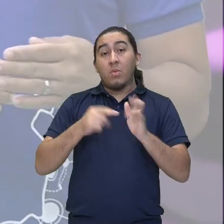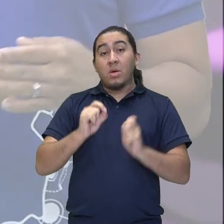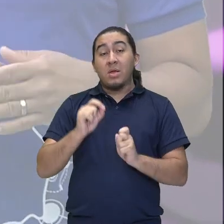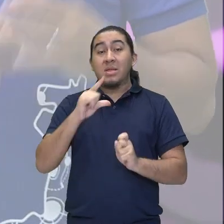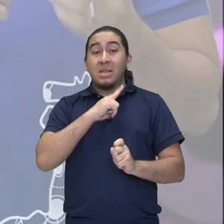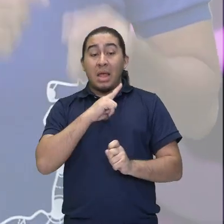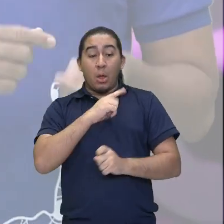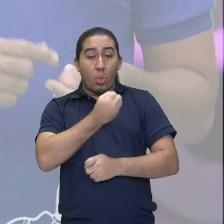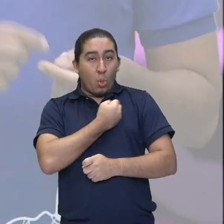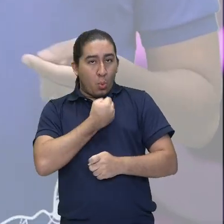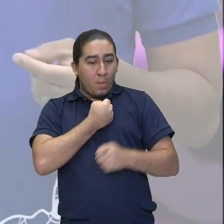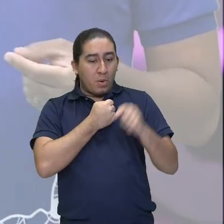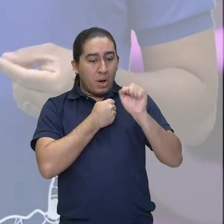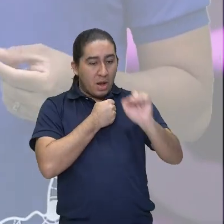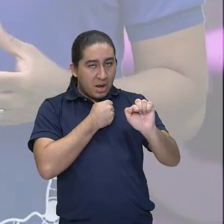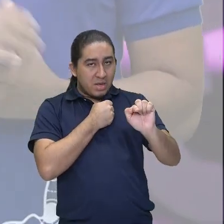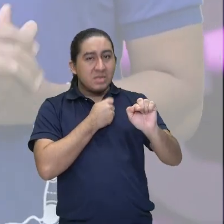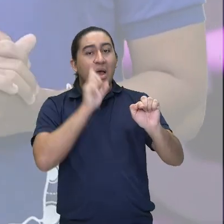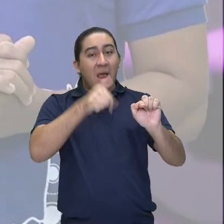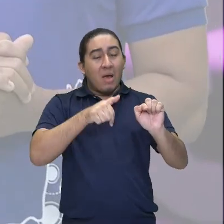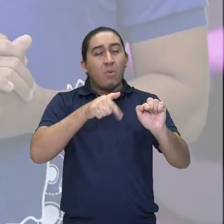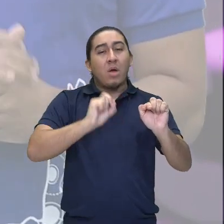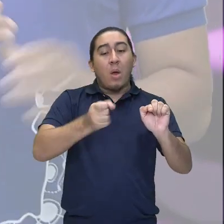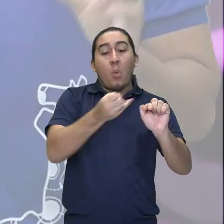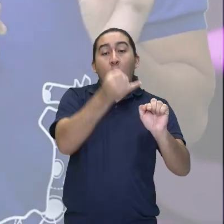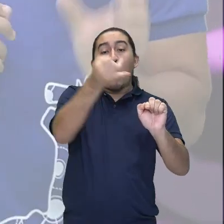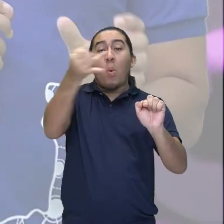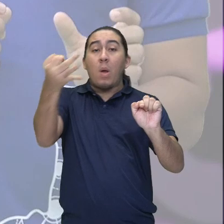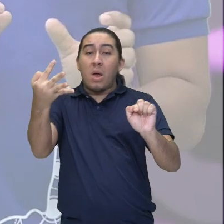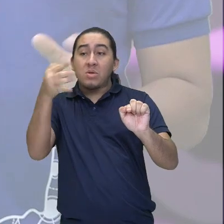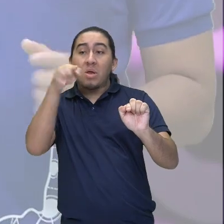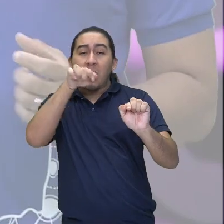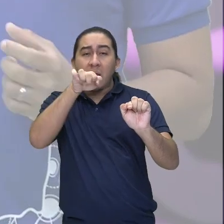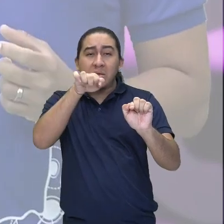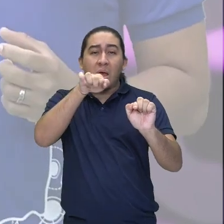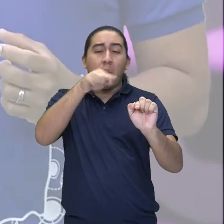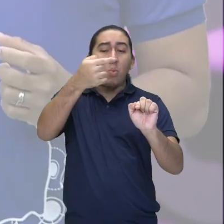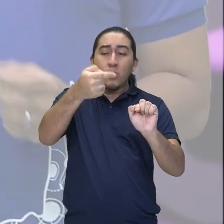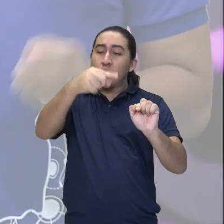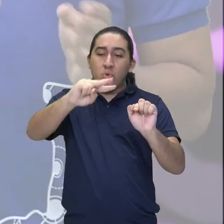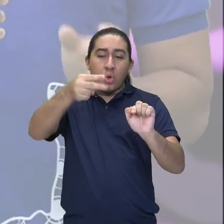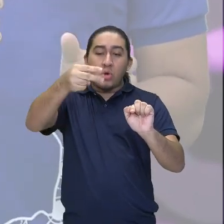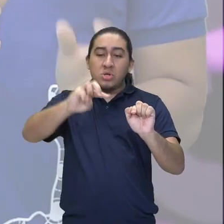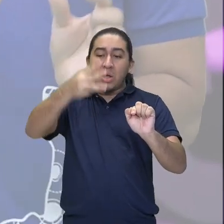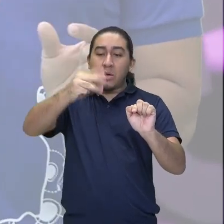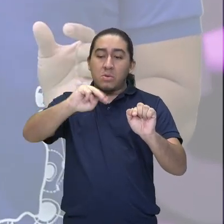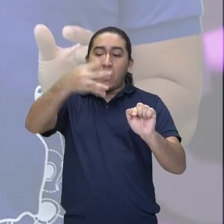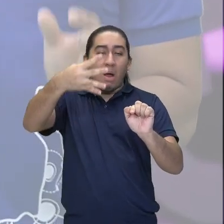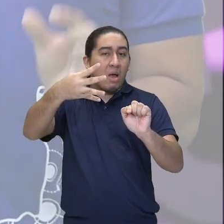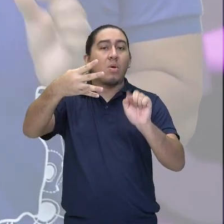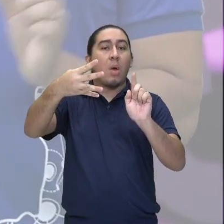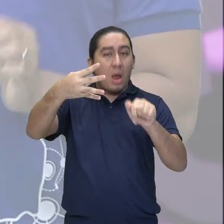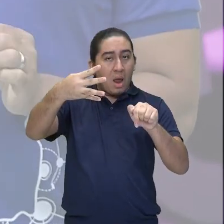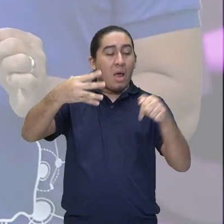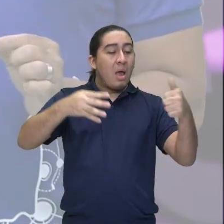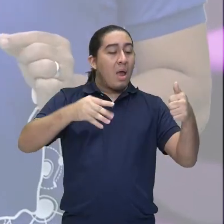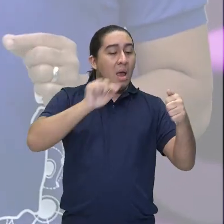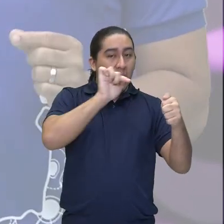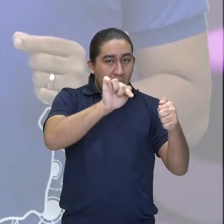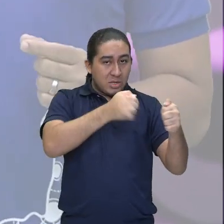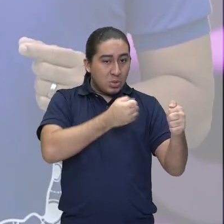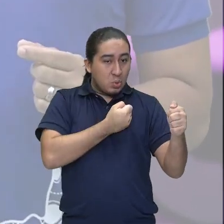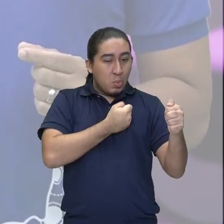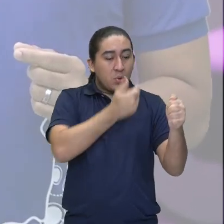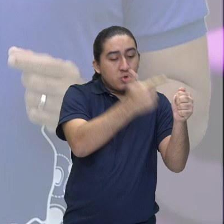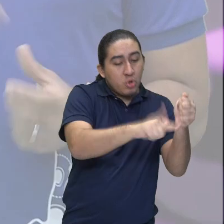ele mesmo, a quantidade expressa no expoente, ou seja, a base e o expoente. Vou multiplicar a base por ela mesma,